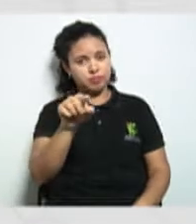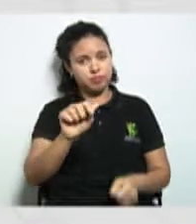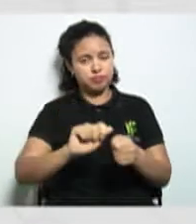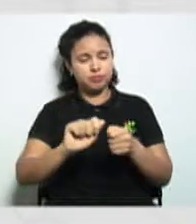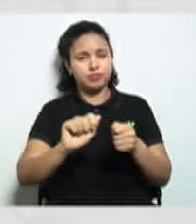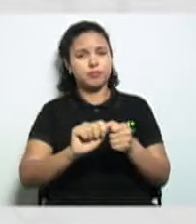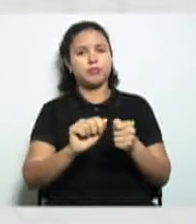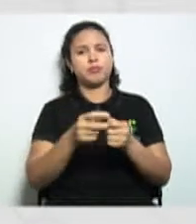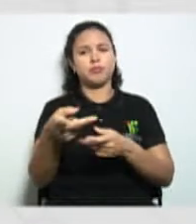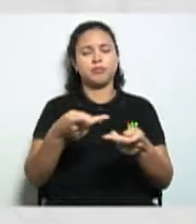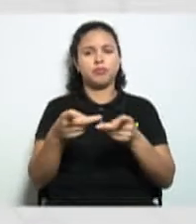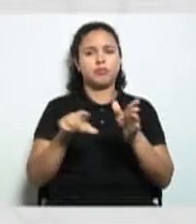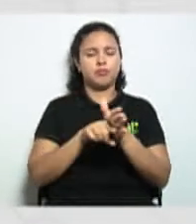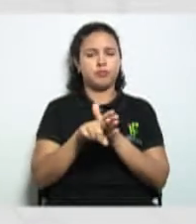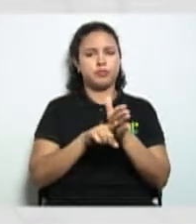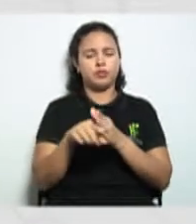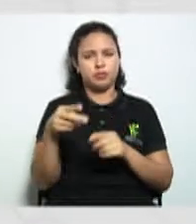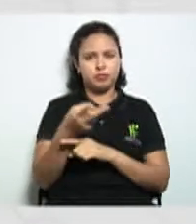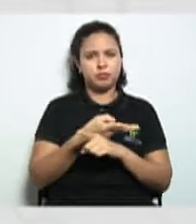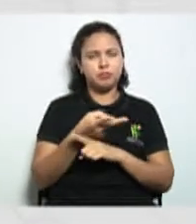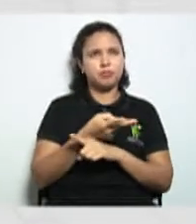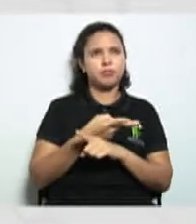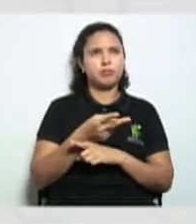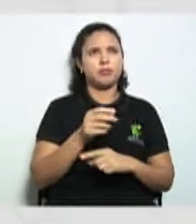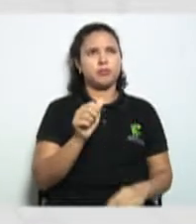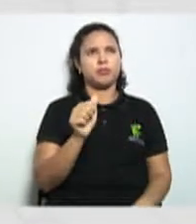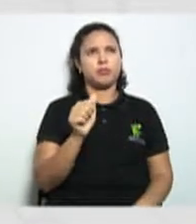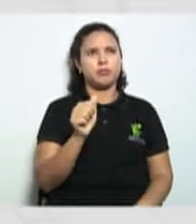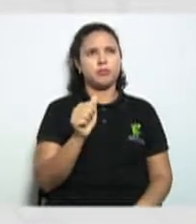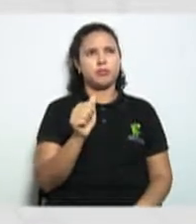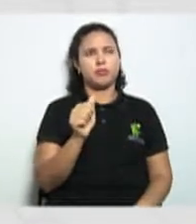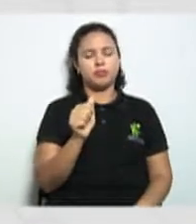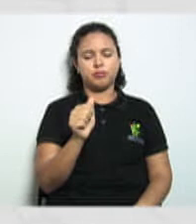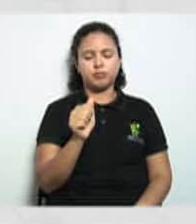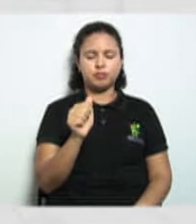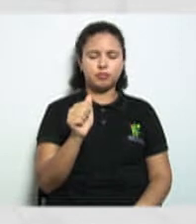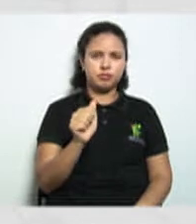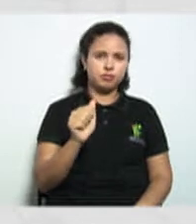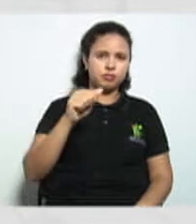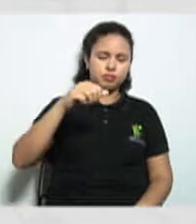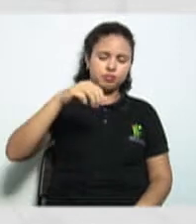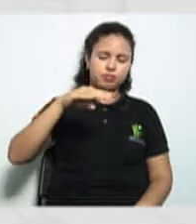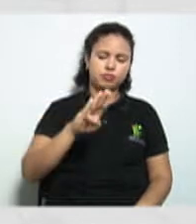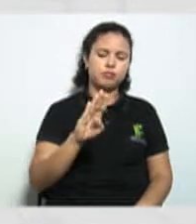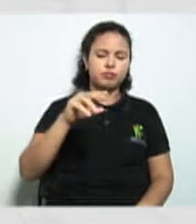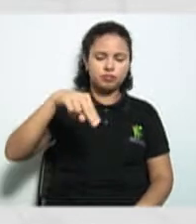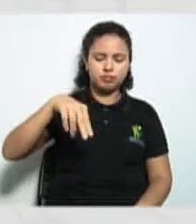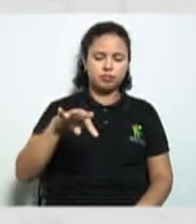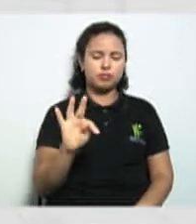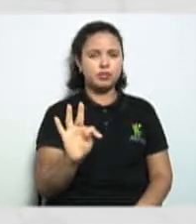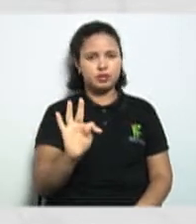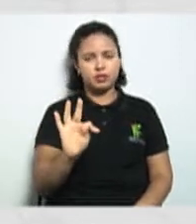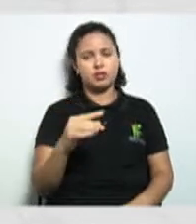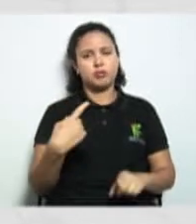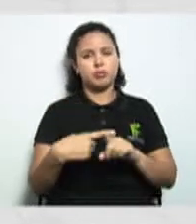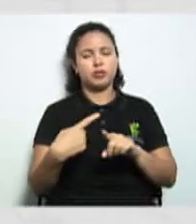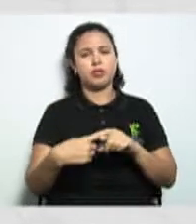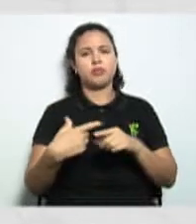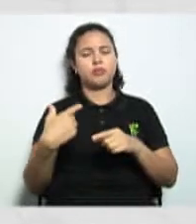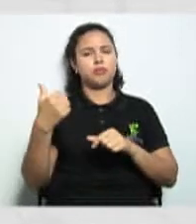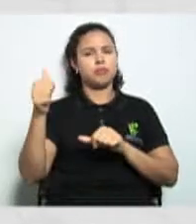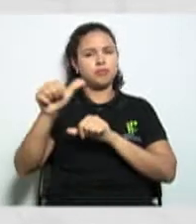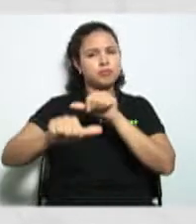BNT uma norma sobre projeto de pesquisa, e é porque ela vai ser atualizada. Então, é por isso que a gente não precisa decorar. Ela